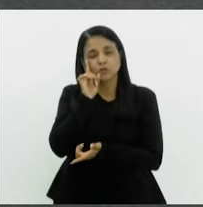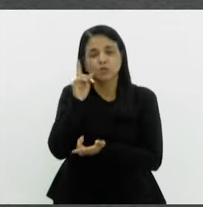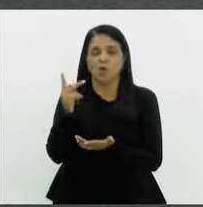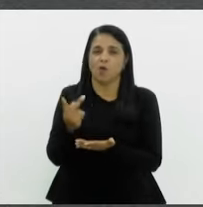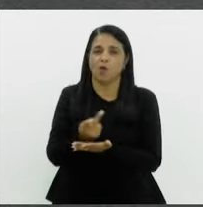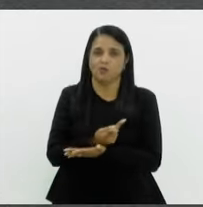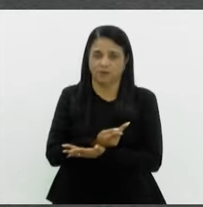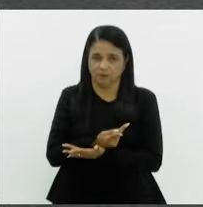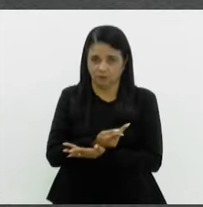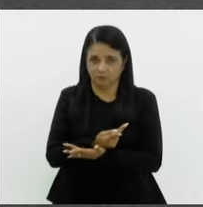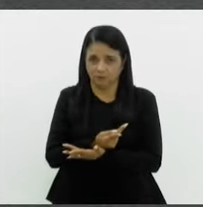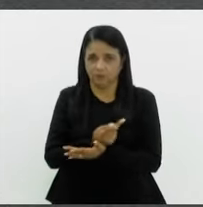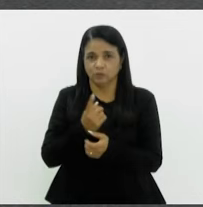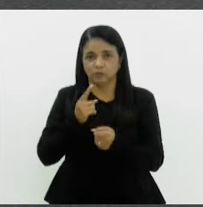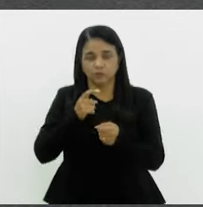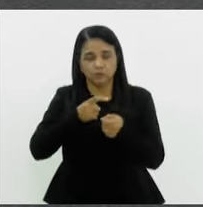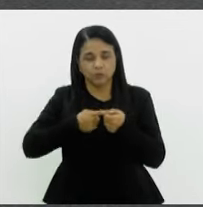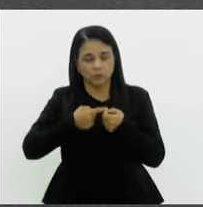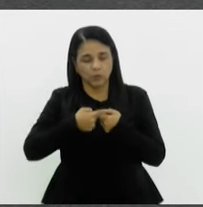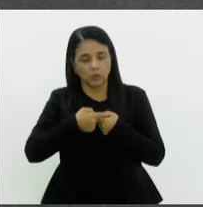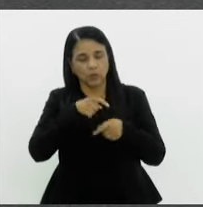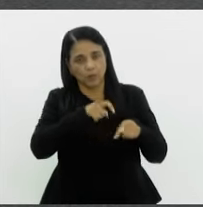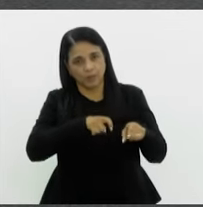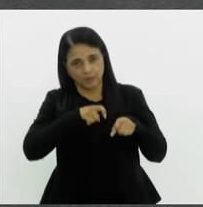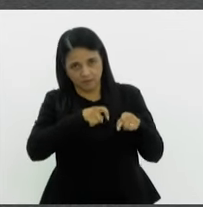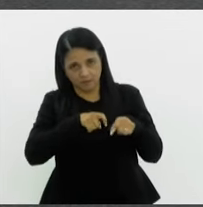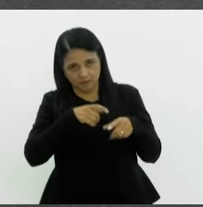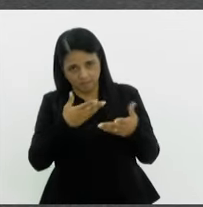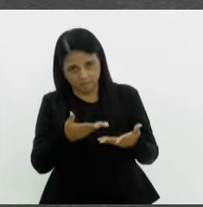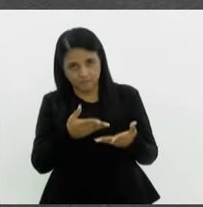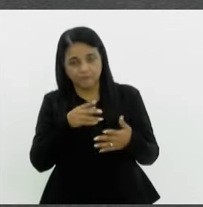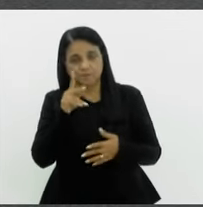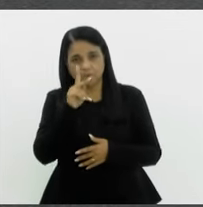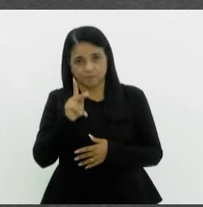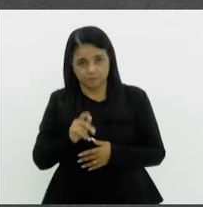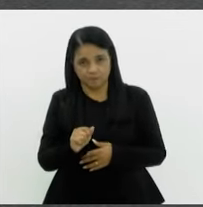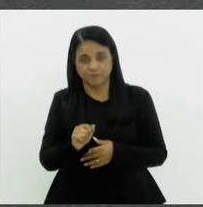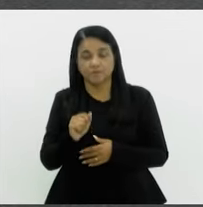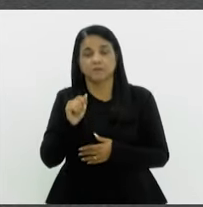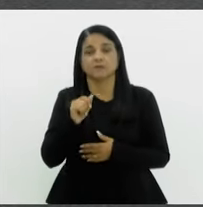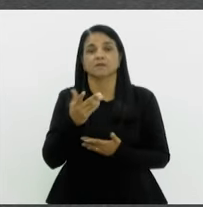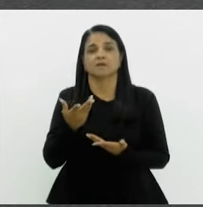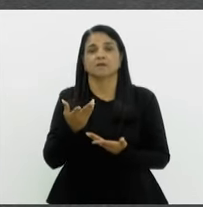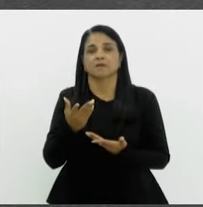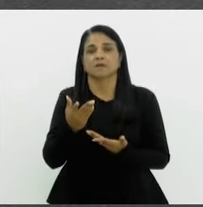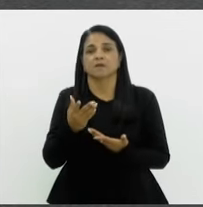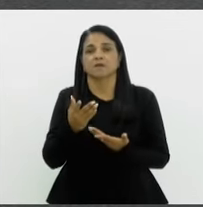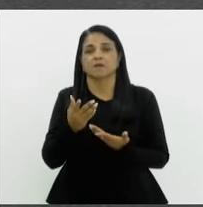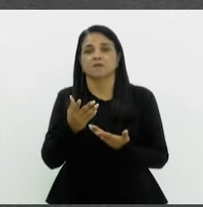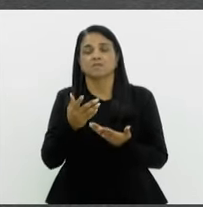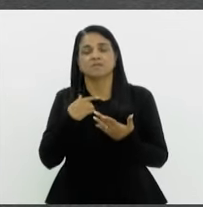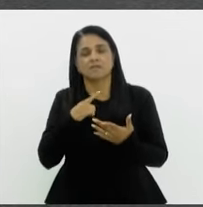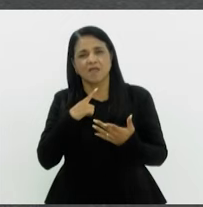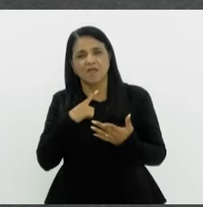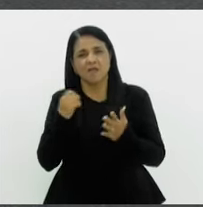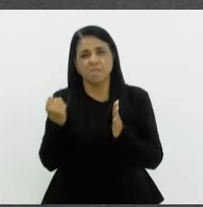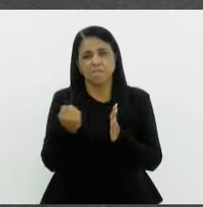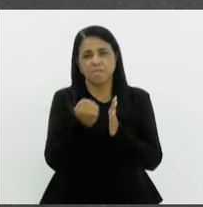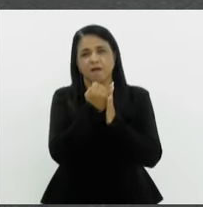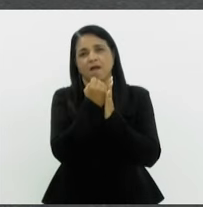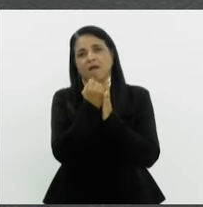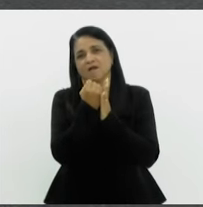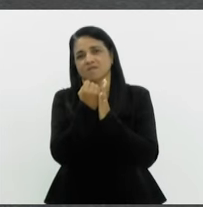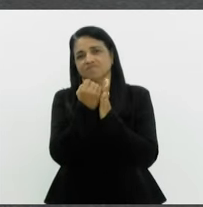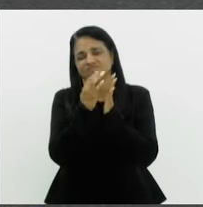todos os dias no interior do nosso país. A luta pela terra tem a sua marca manchada do sangue dessas